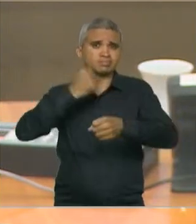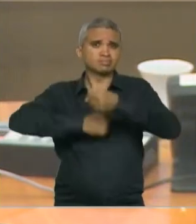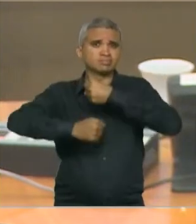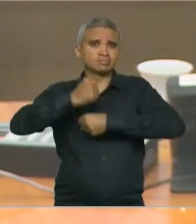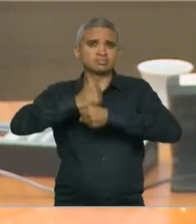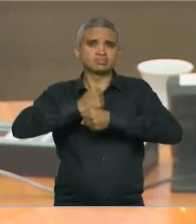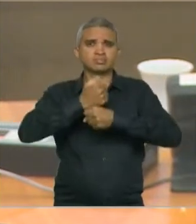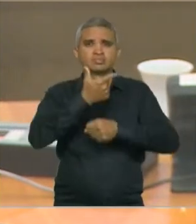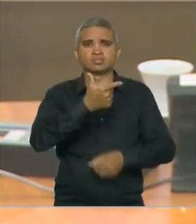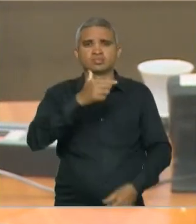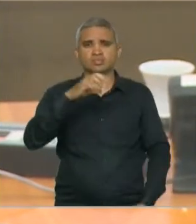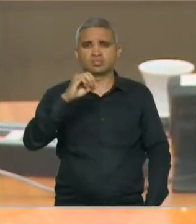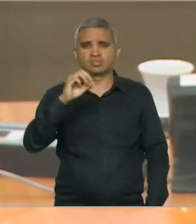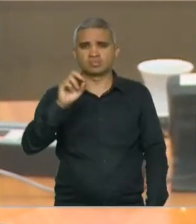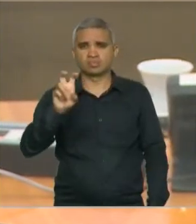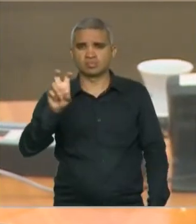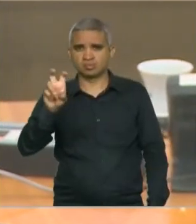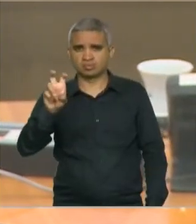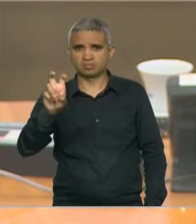2005, salvo engano,